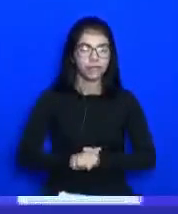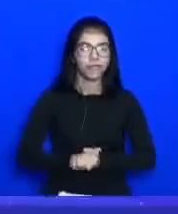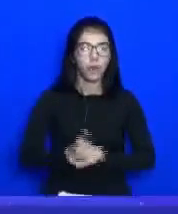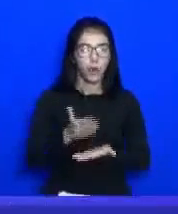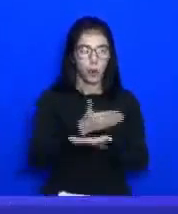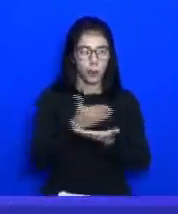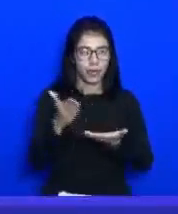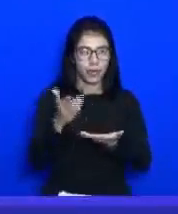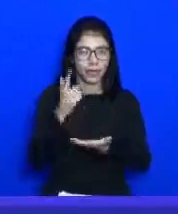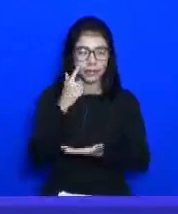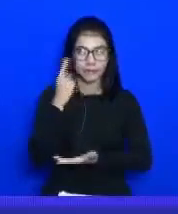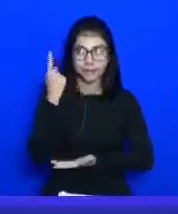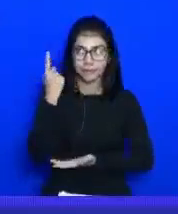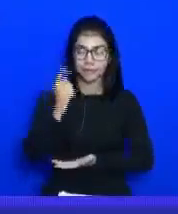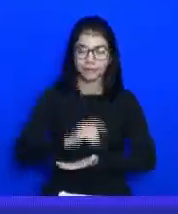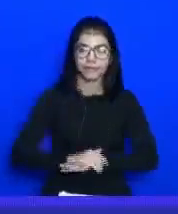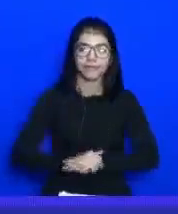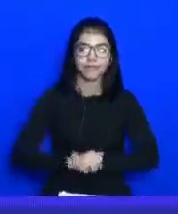Valendo!